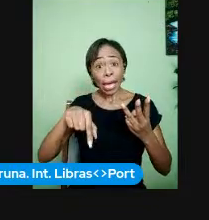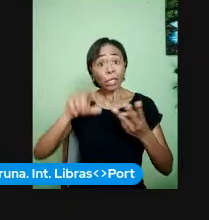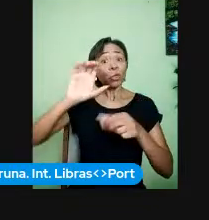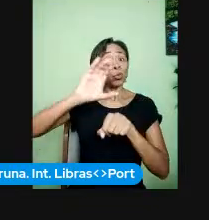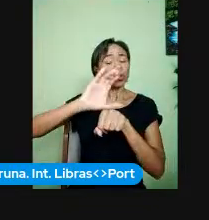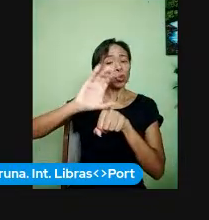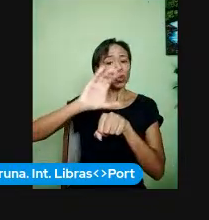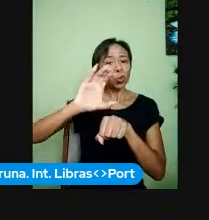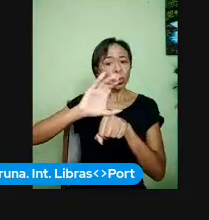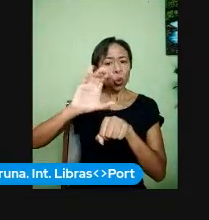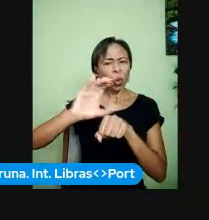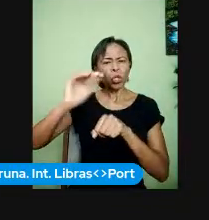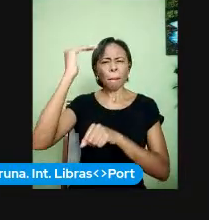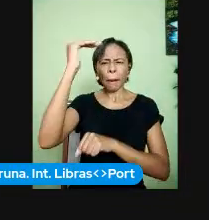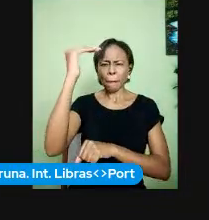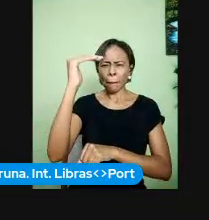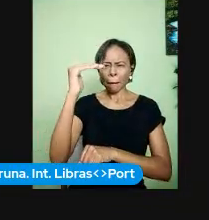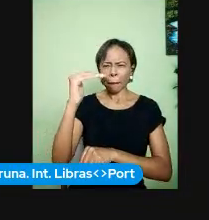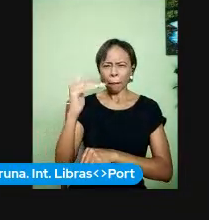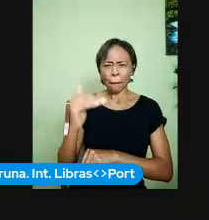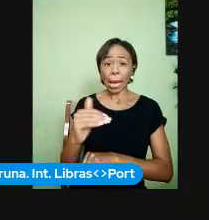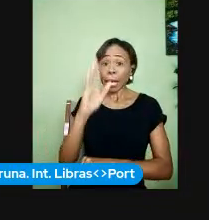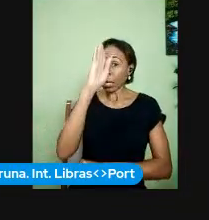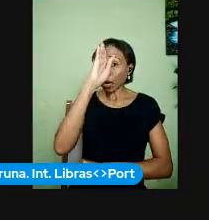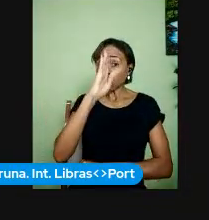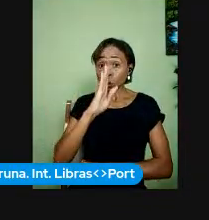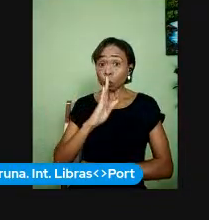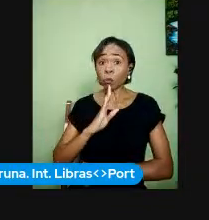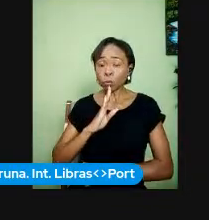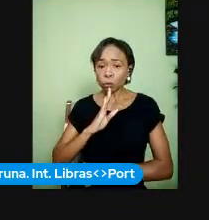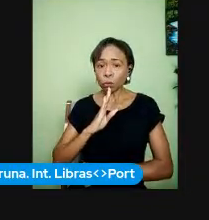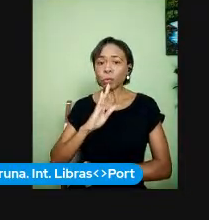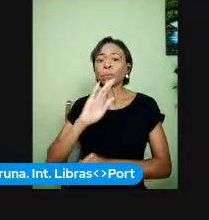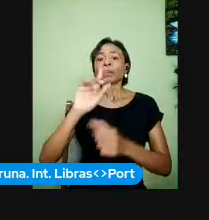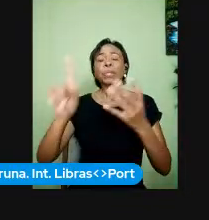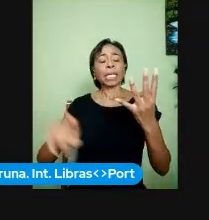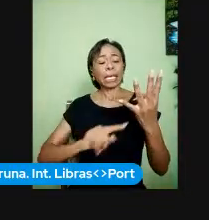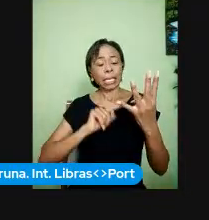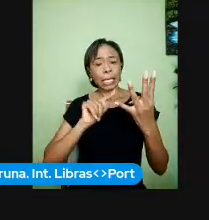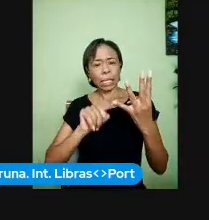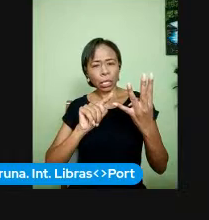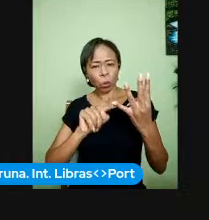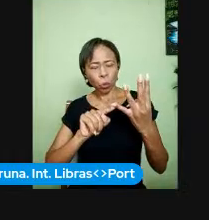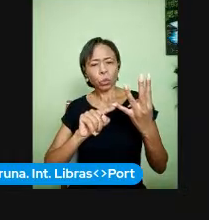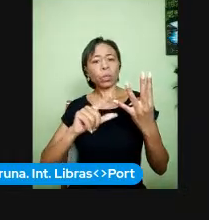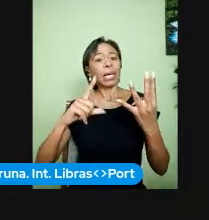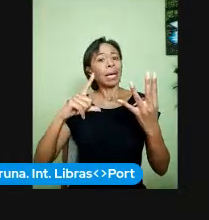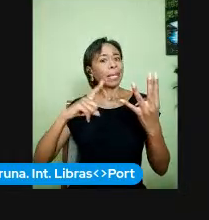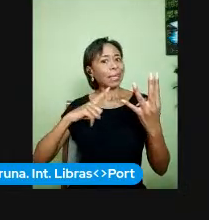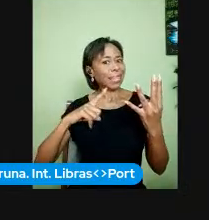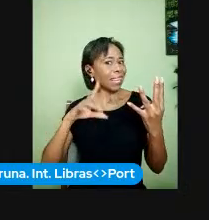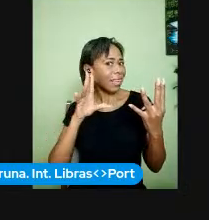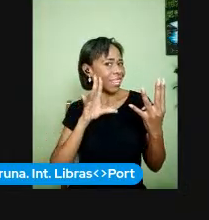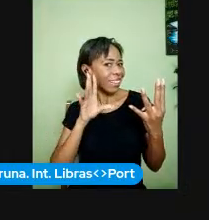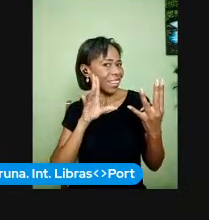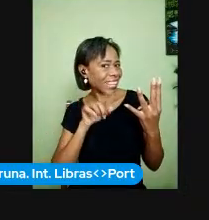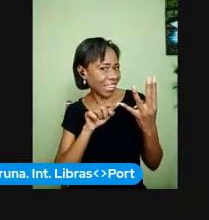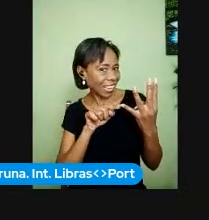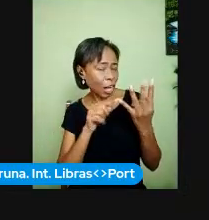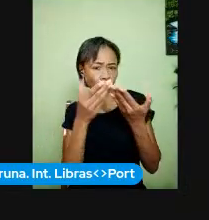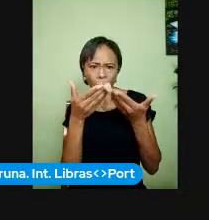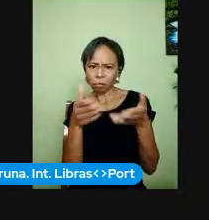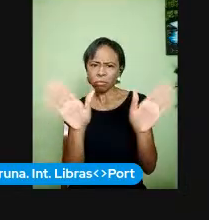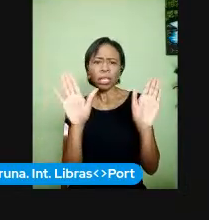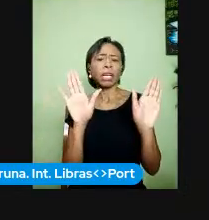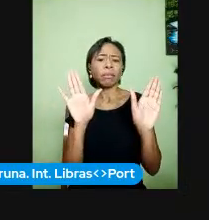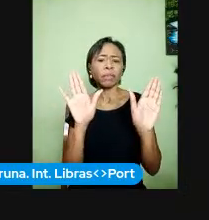estão na plataforma Go são gratuitos, e tem a quarta janela que é legal, tá? Aí é aberta a todos,